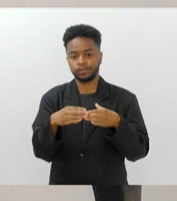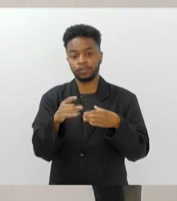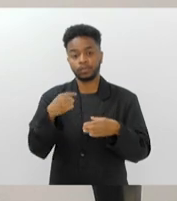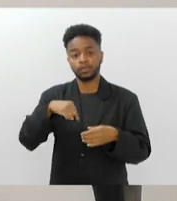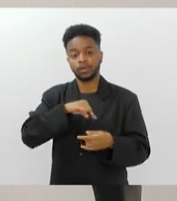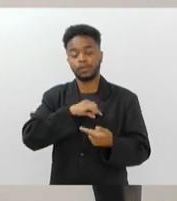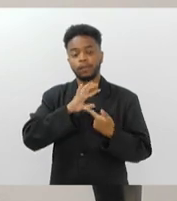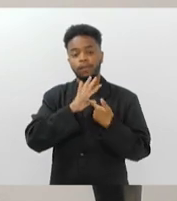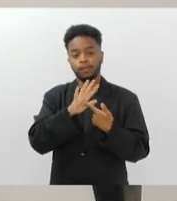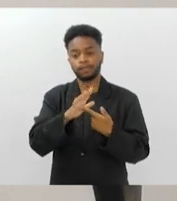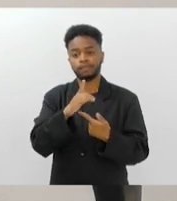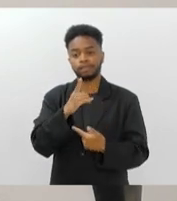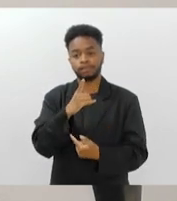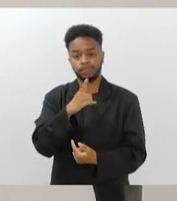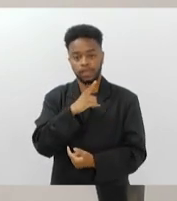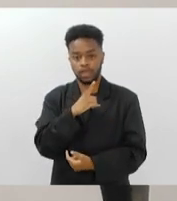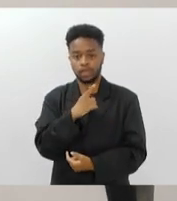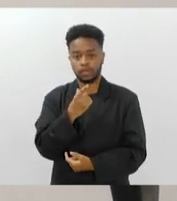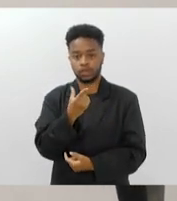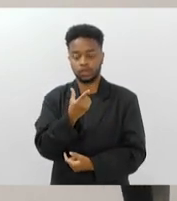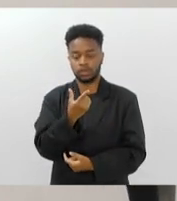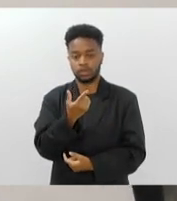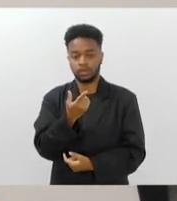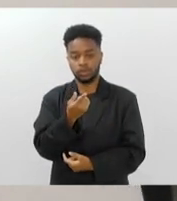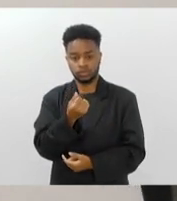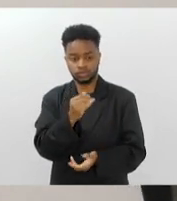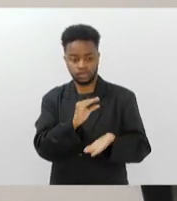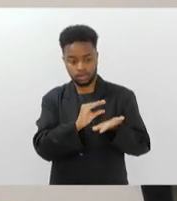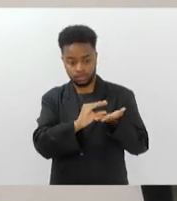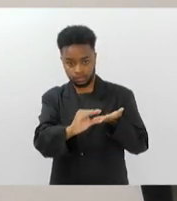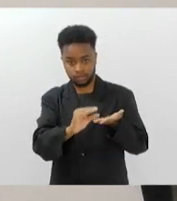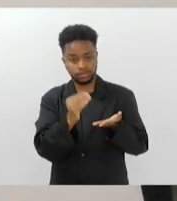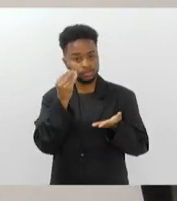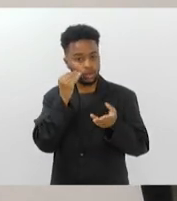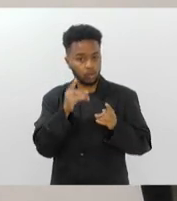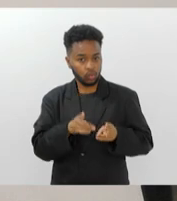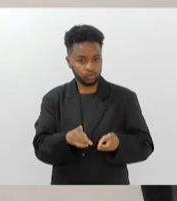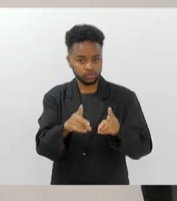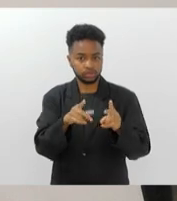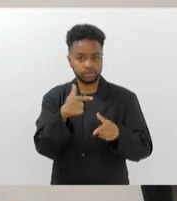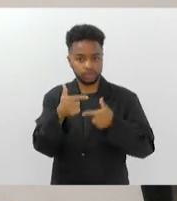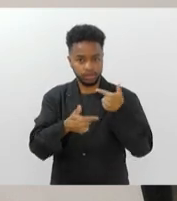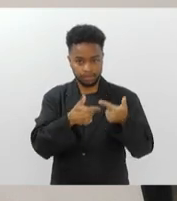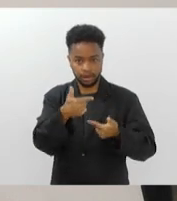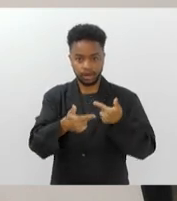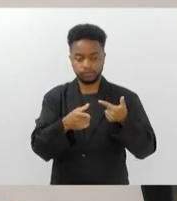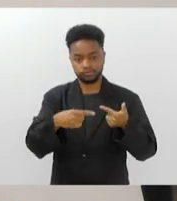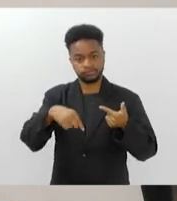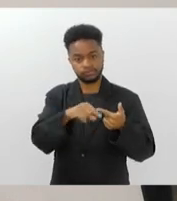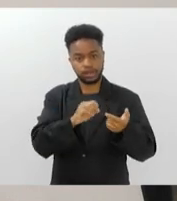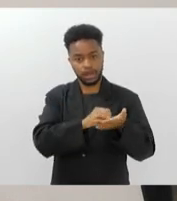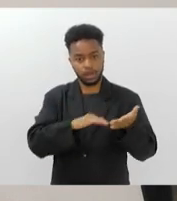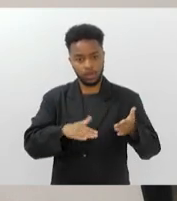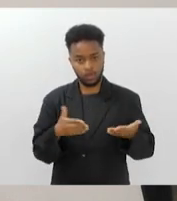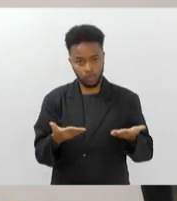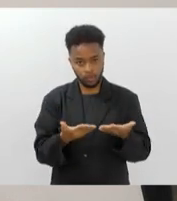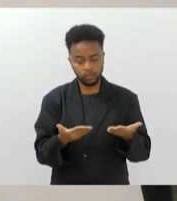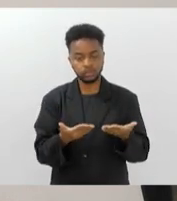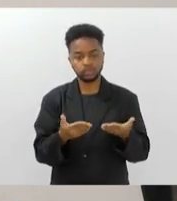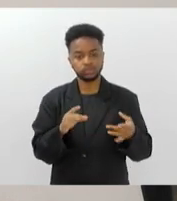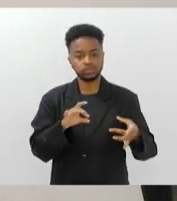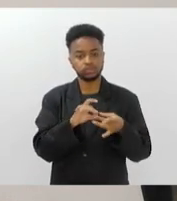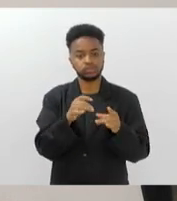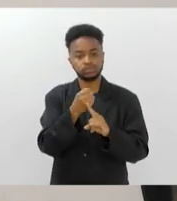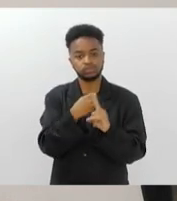temos um saldo que vai garantir eh pelo menos a continuidade dos trabalhos das atividades que estão sendo desenvolvidas hoje pela